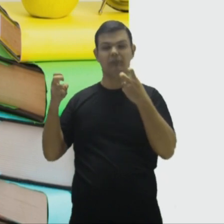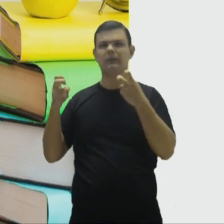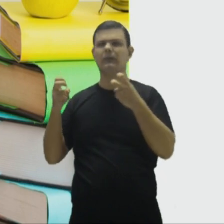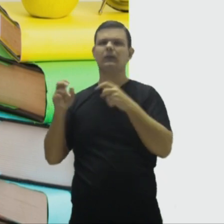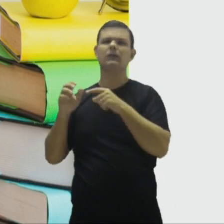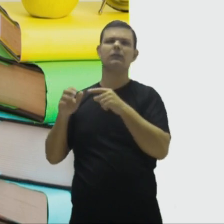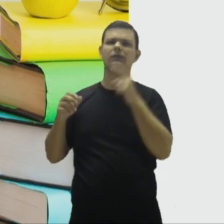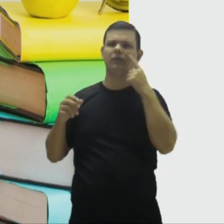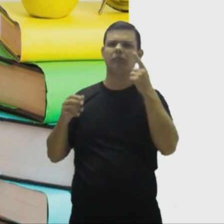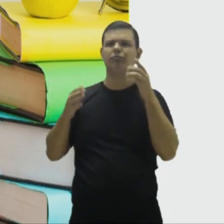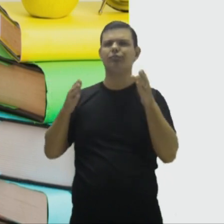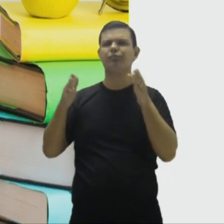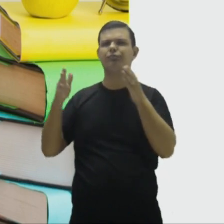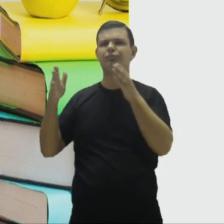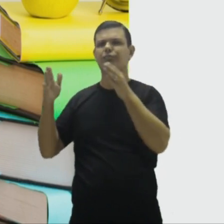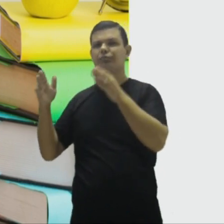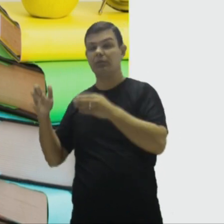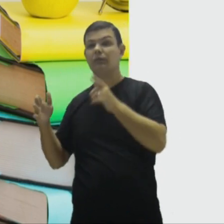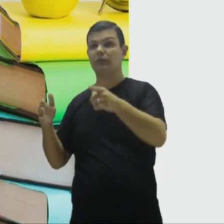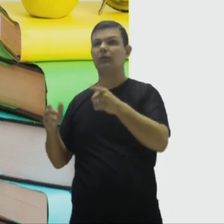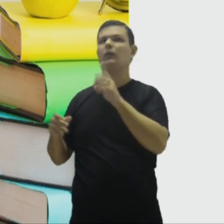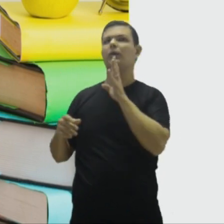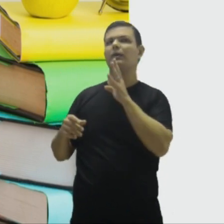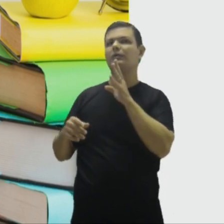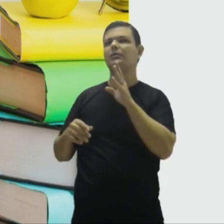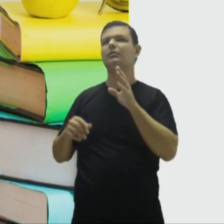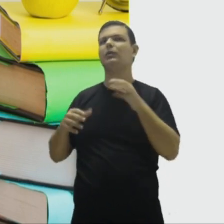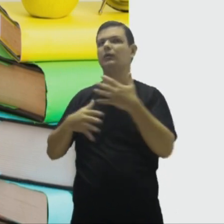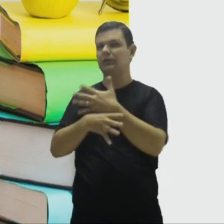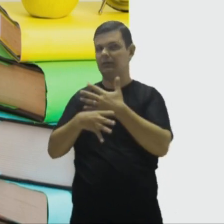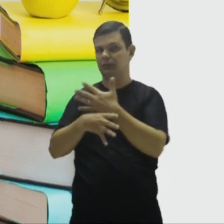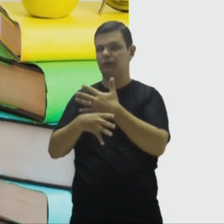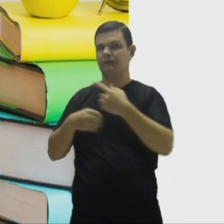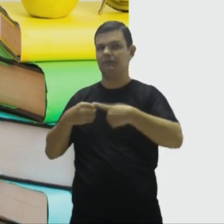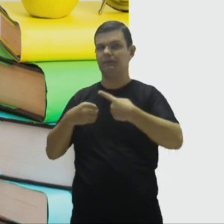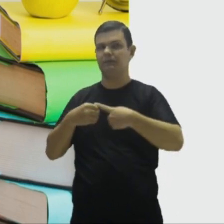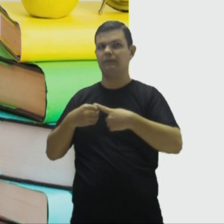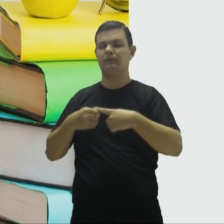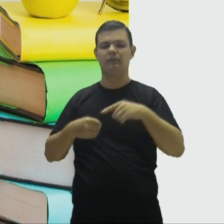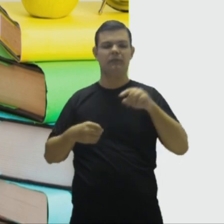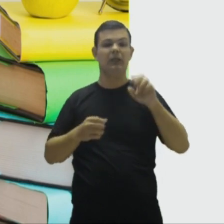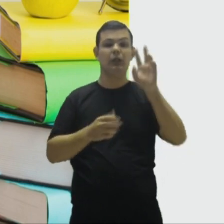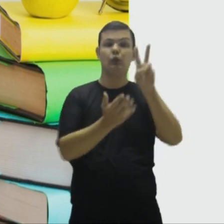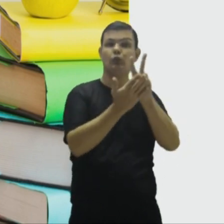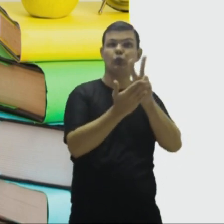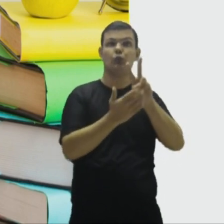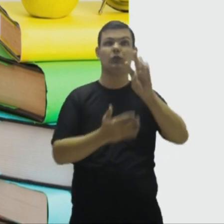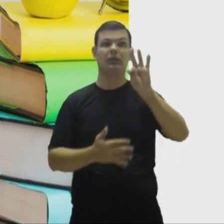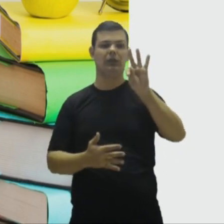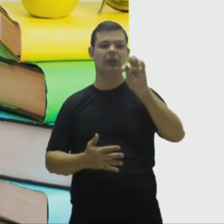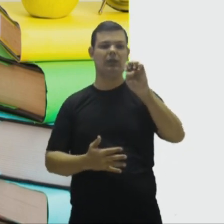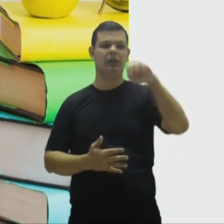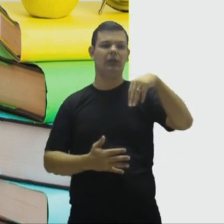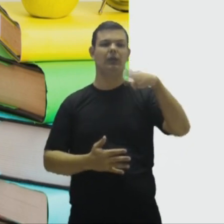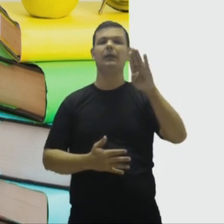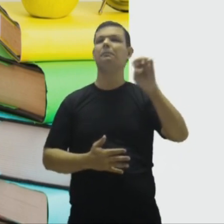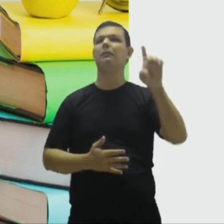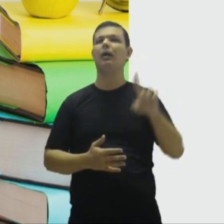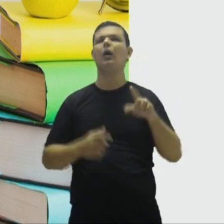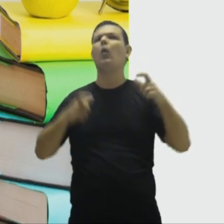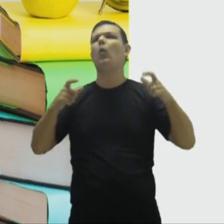me acompanhar e bora ver se você conhece esse município. Vamos lá. Índios Tembé. Aonde esses índios se